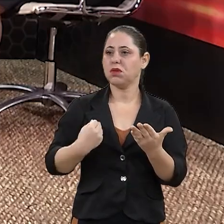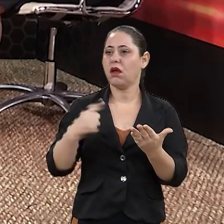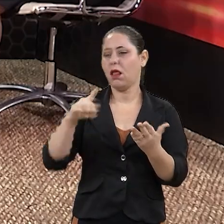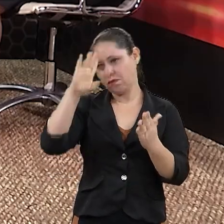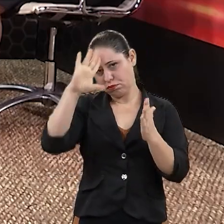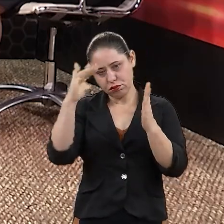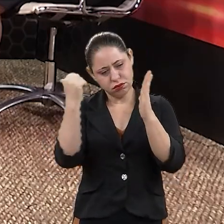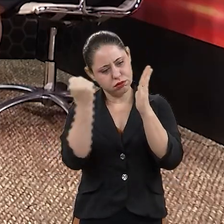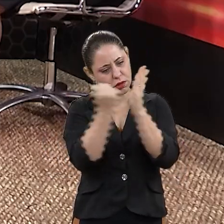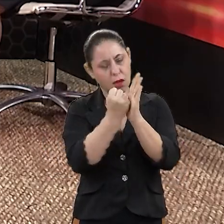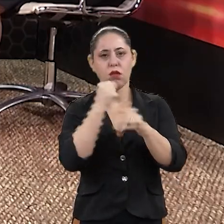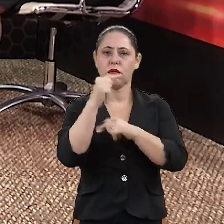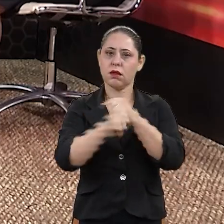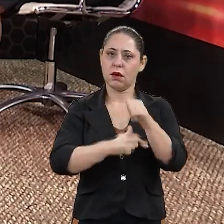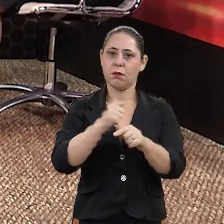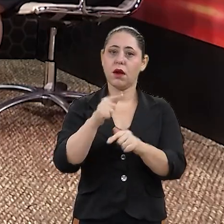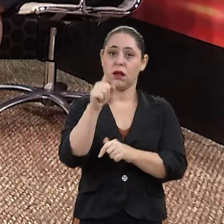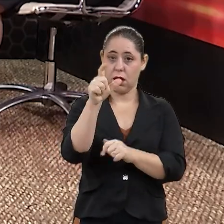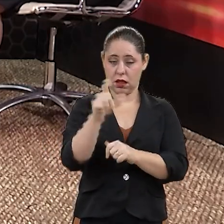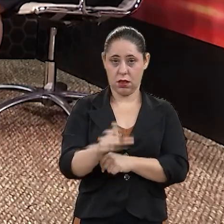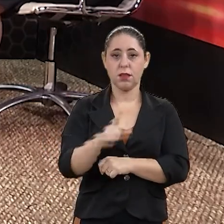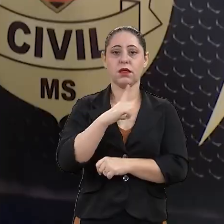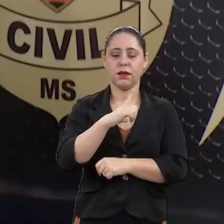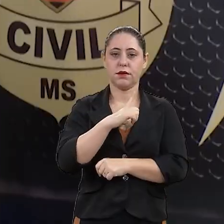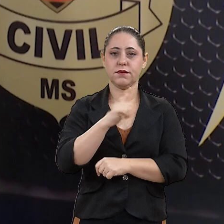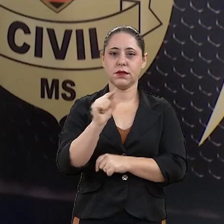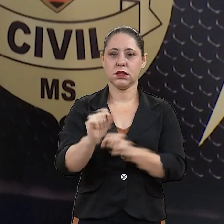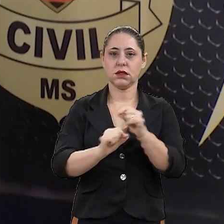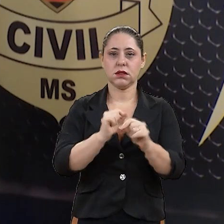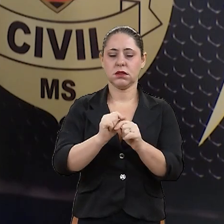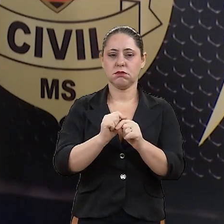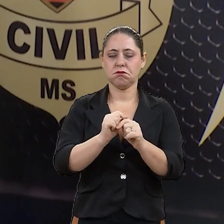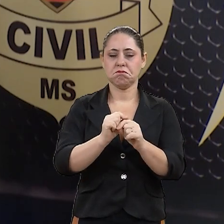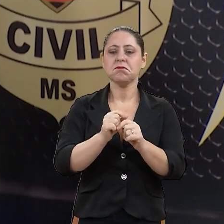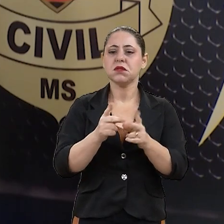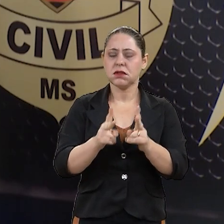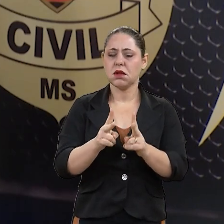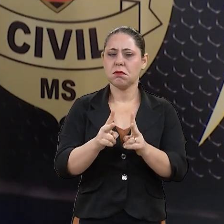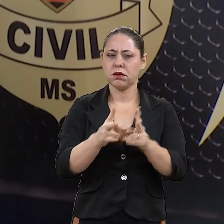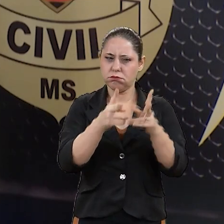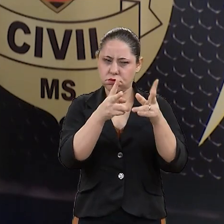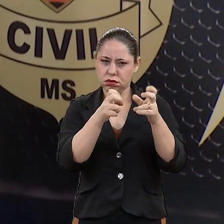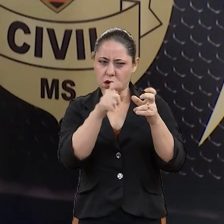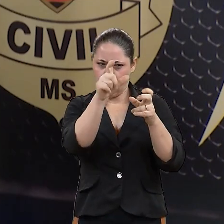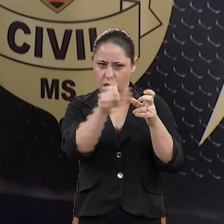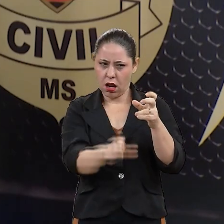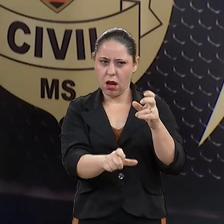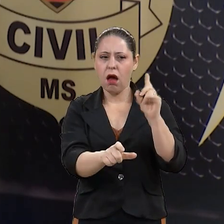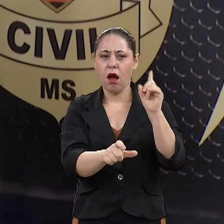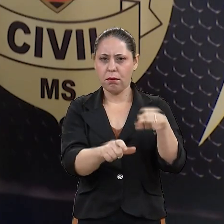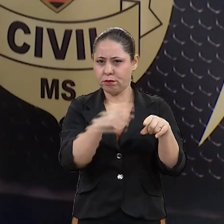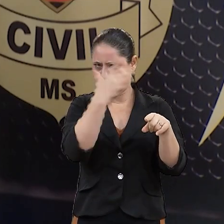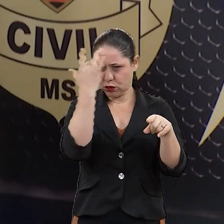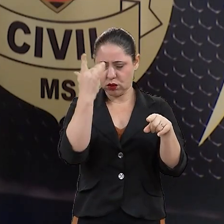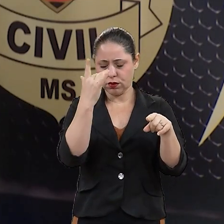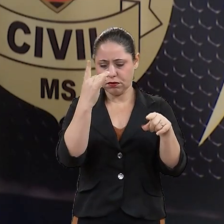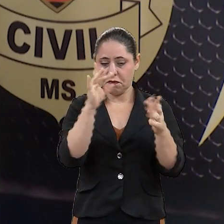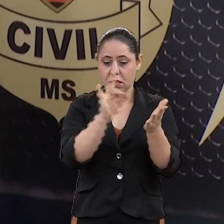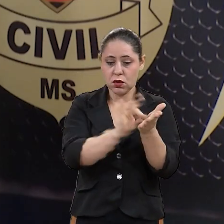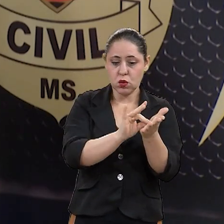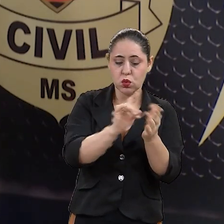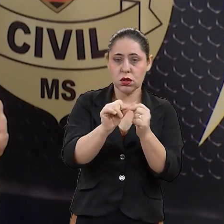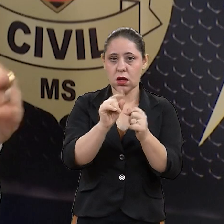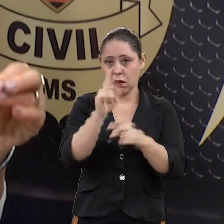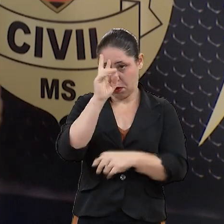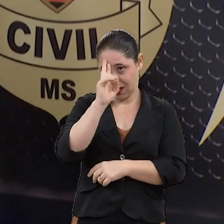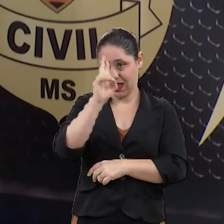de um reconhecimento pelo trabalho que ele teve. Eu sempre achei o Eduardo uma pessoa muito, na verdade, assim,